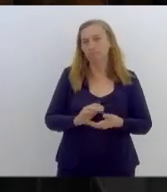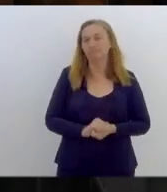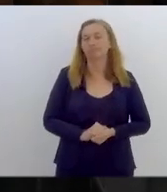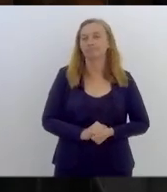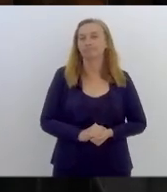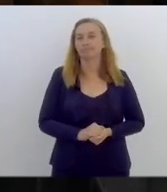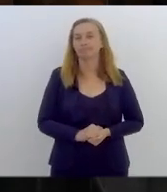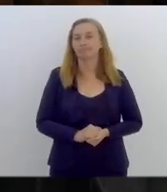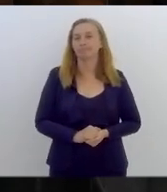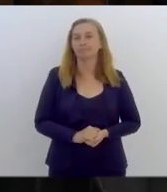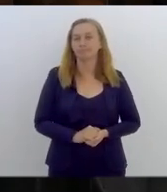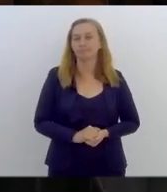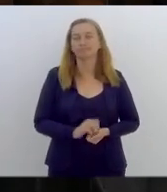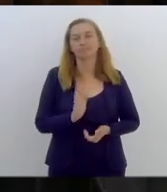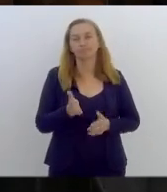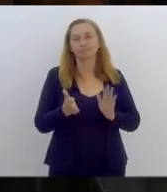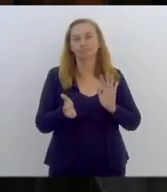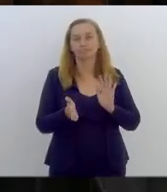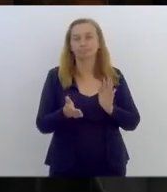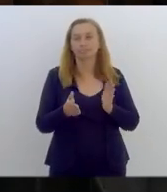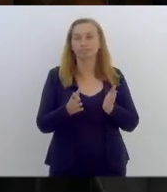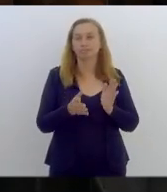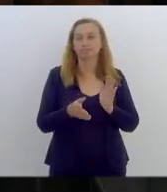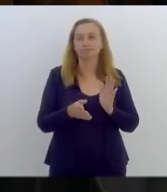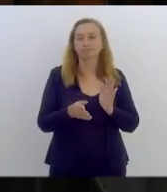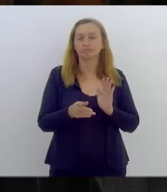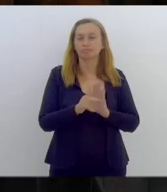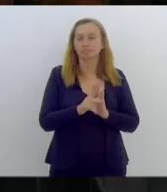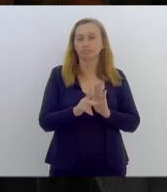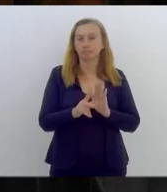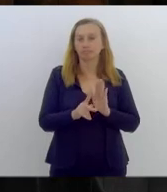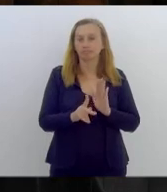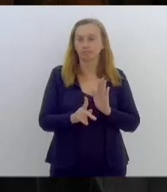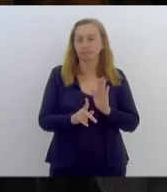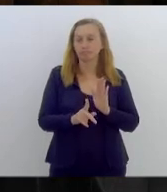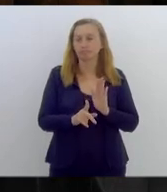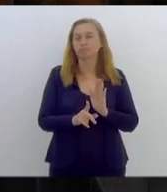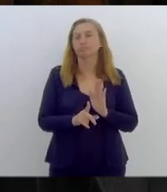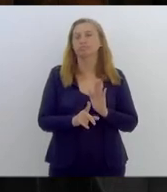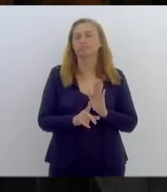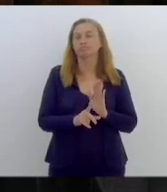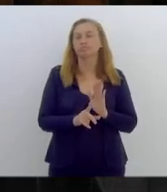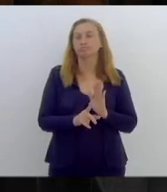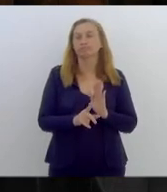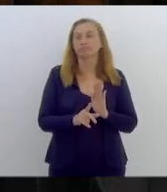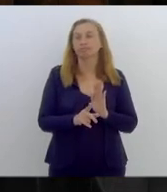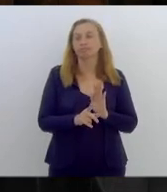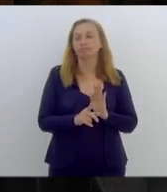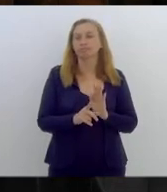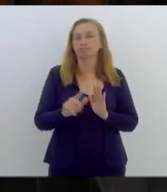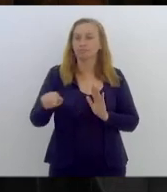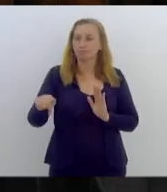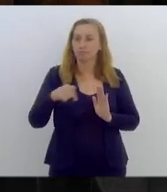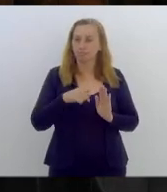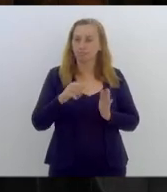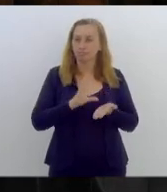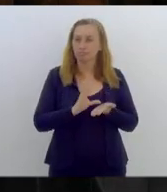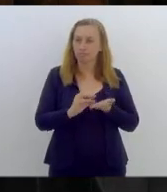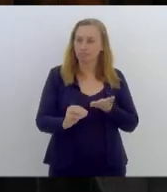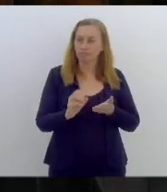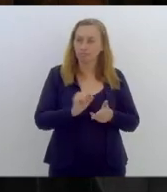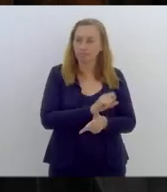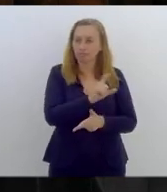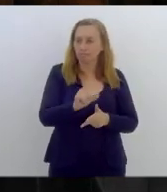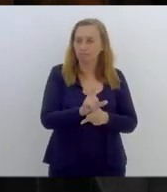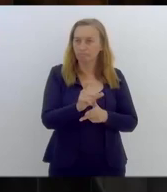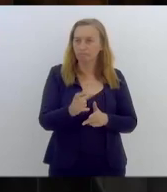porque já houve um projeto do executivo que veio a pauta recebeu emendas